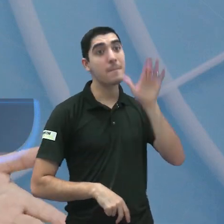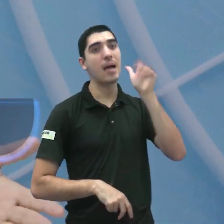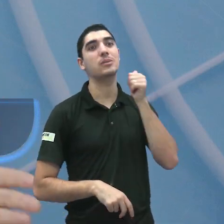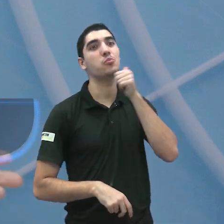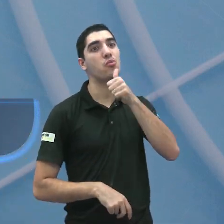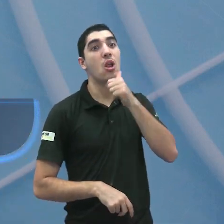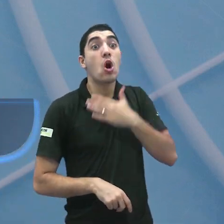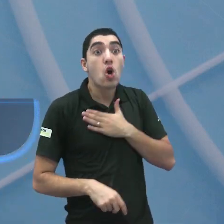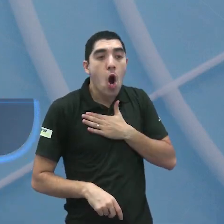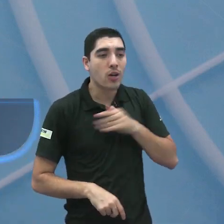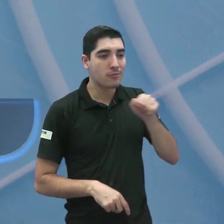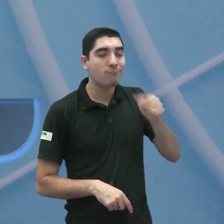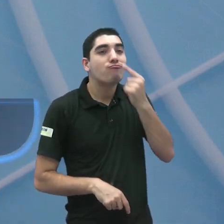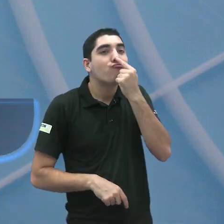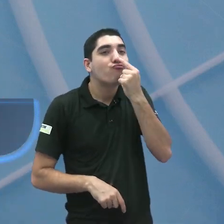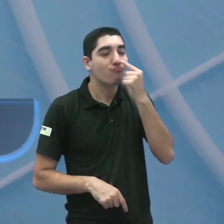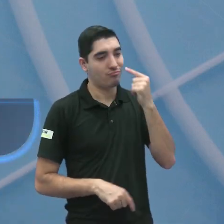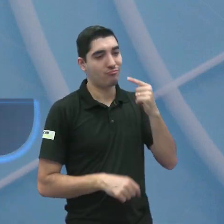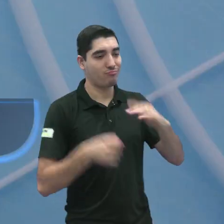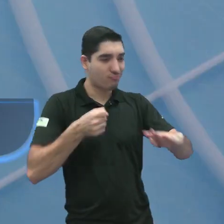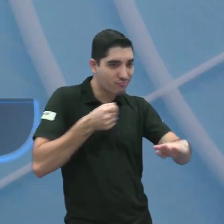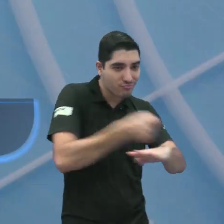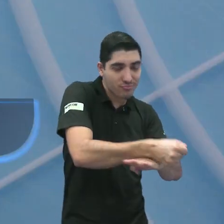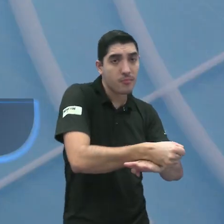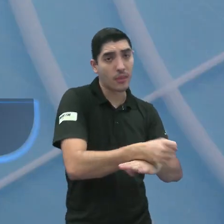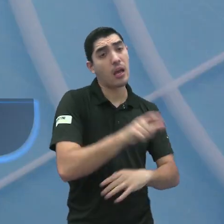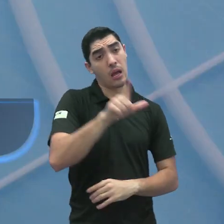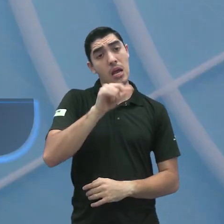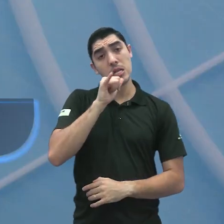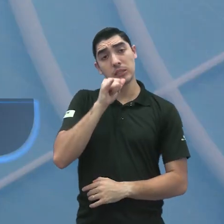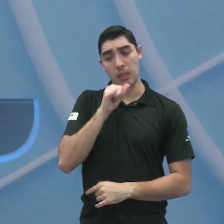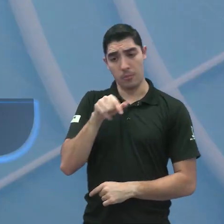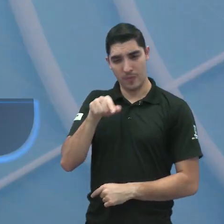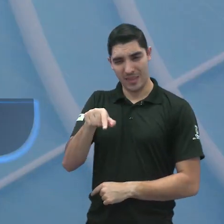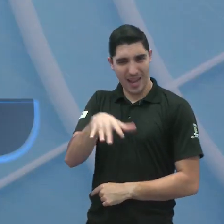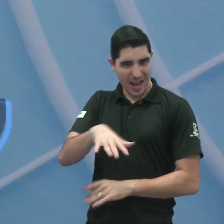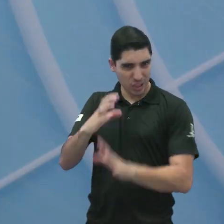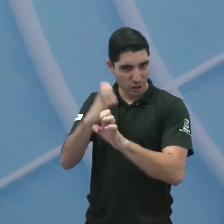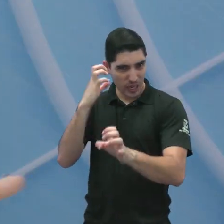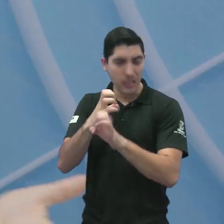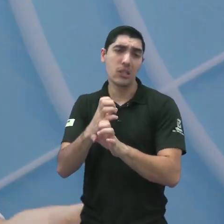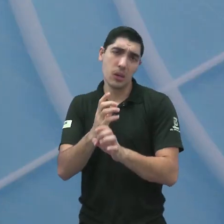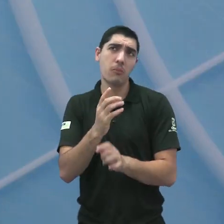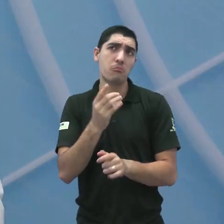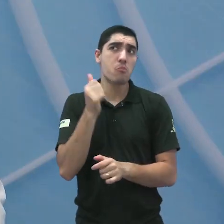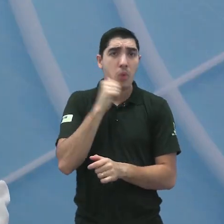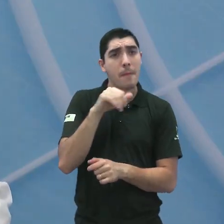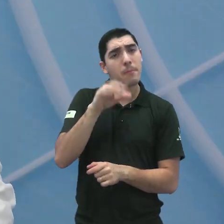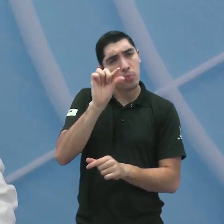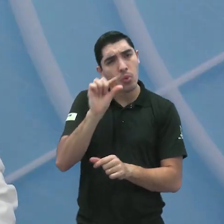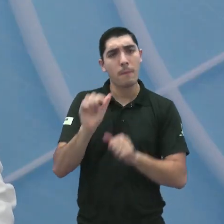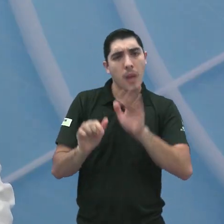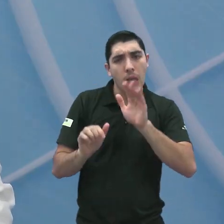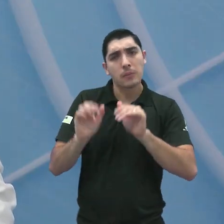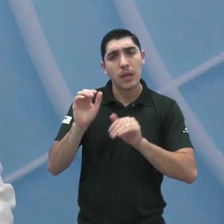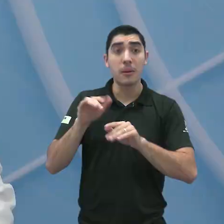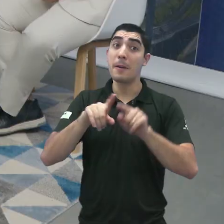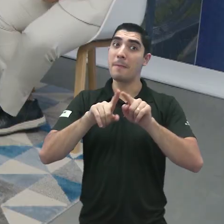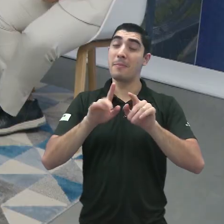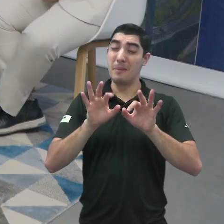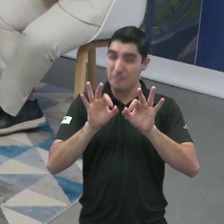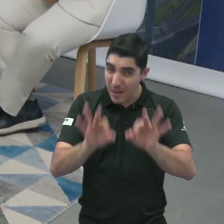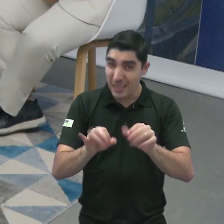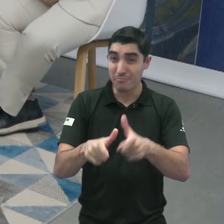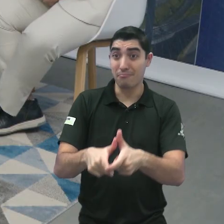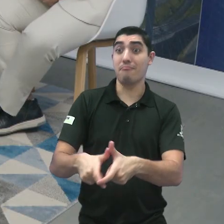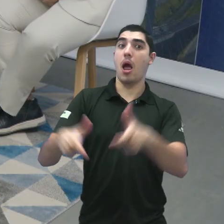as mulheres, né? E hoje ainda a engenharia tem aumentado o número de mulheres, mas ainda é bem menor do que a quantidade de homens.